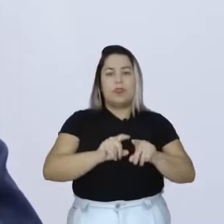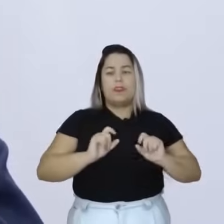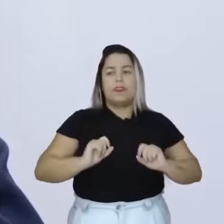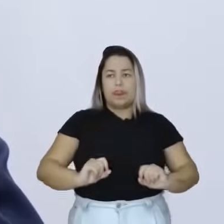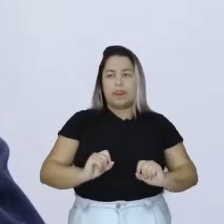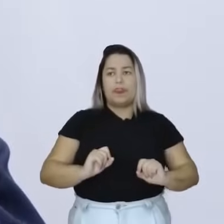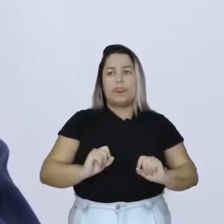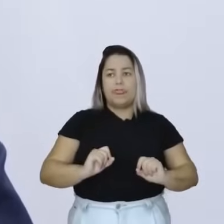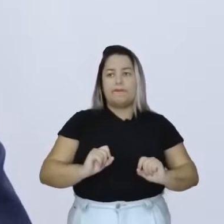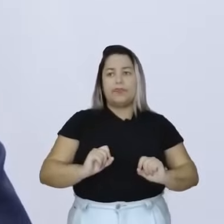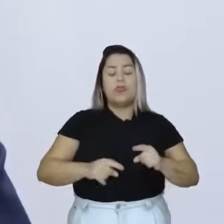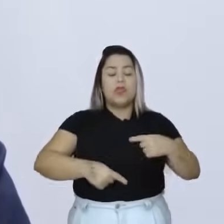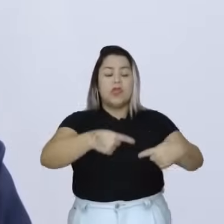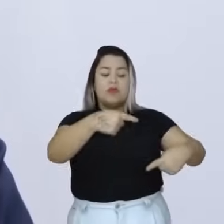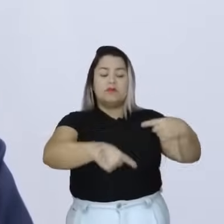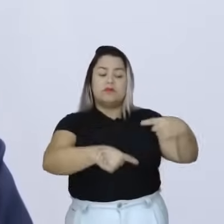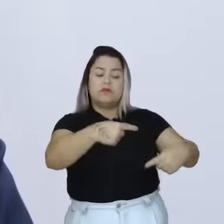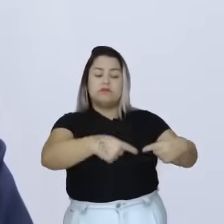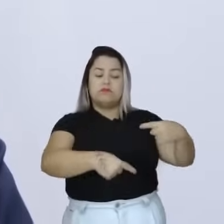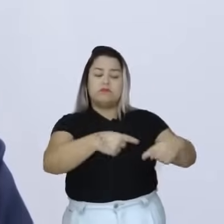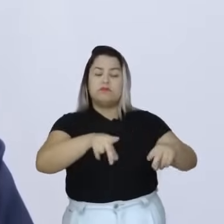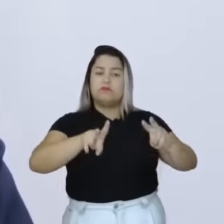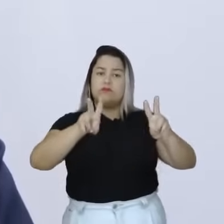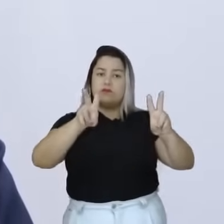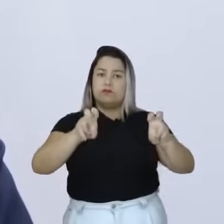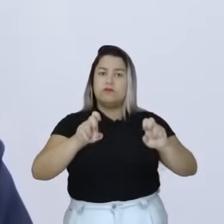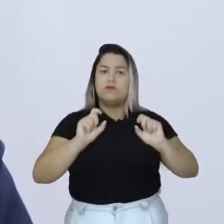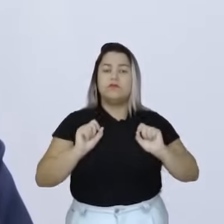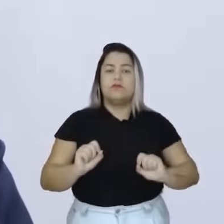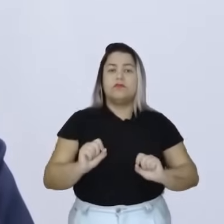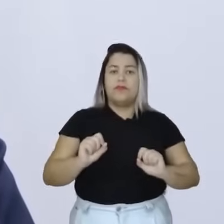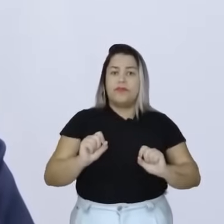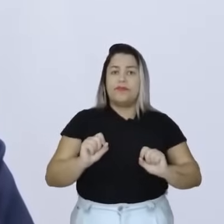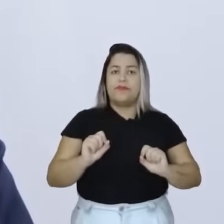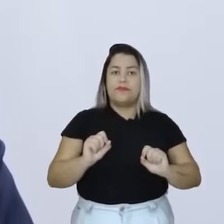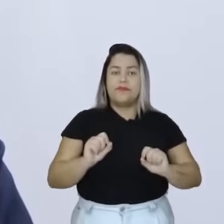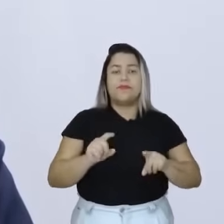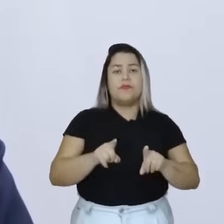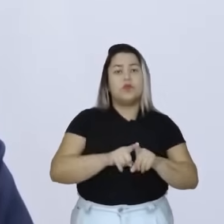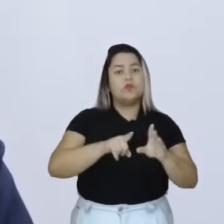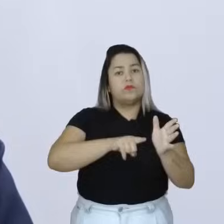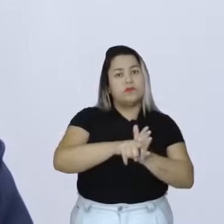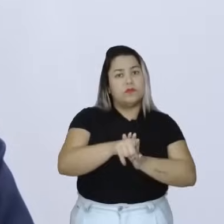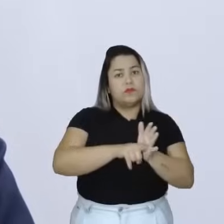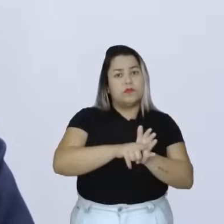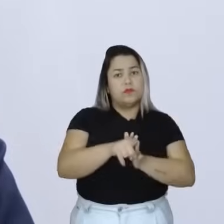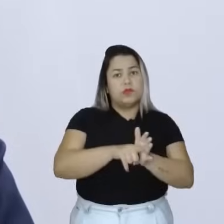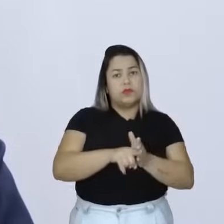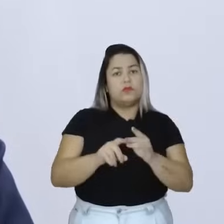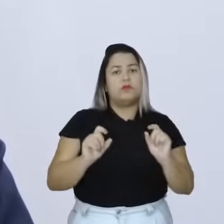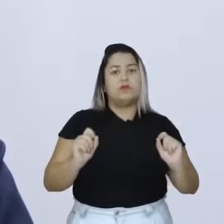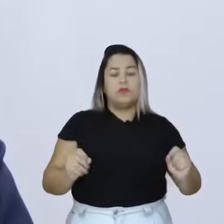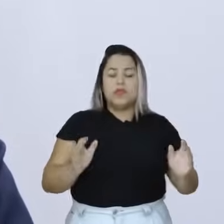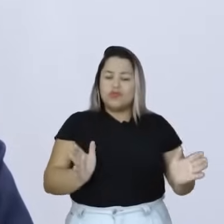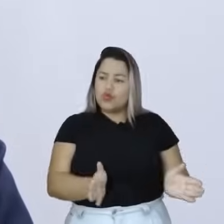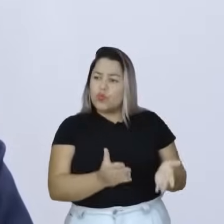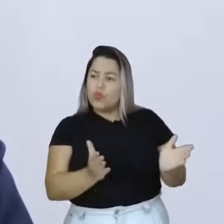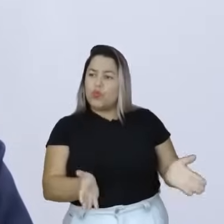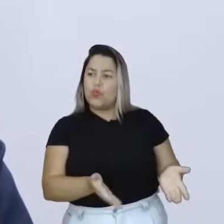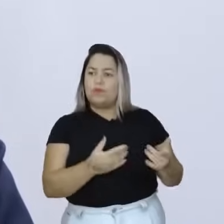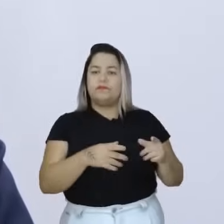autogestionadas e discutiram temas específicos e gerais do planejamento e estimularam